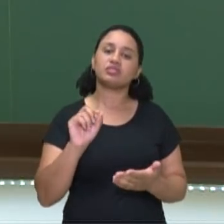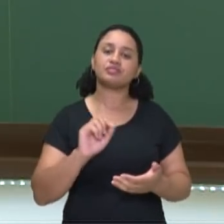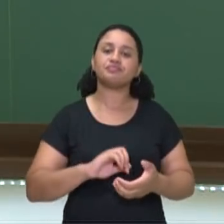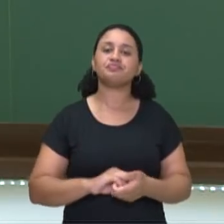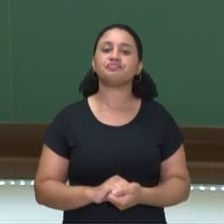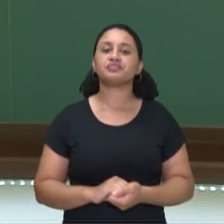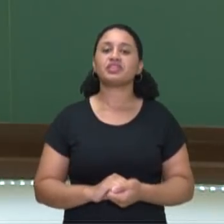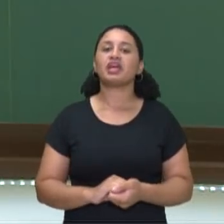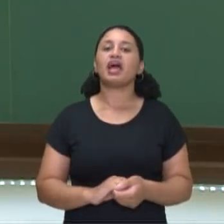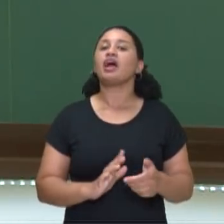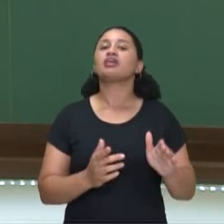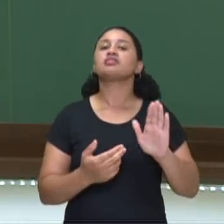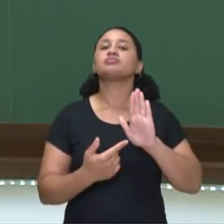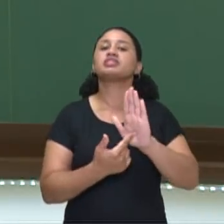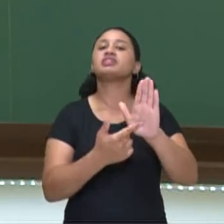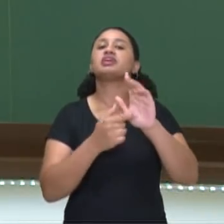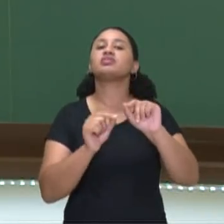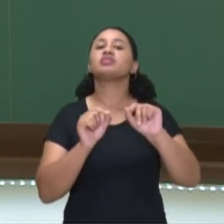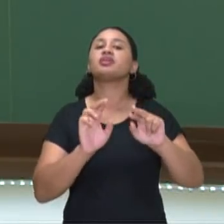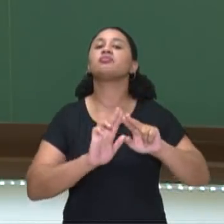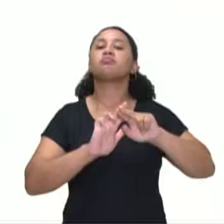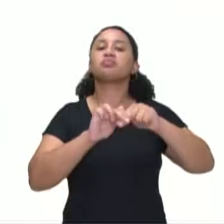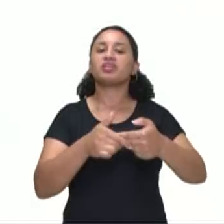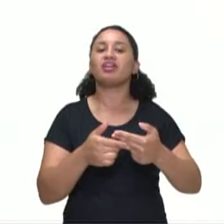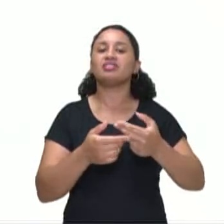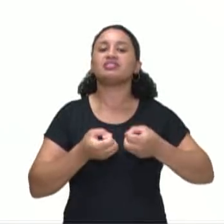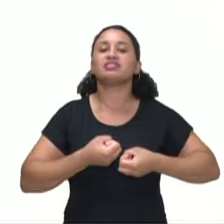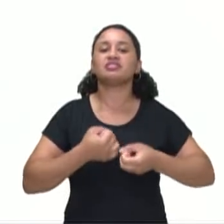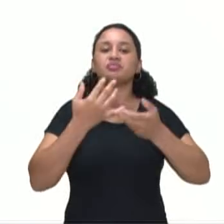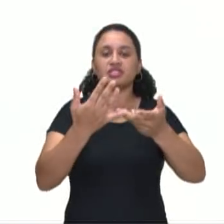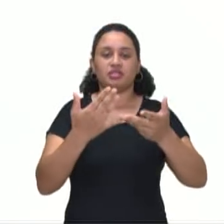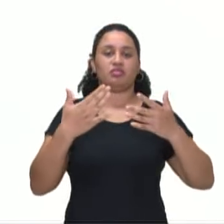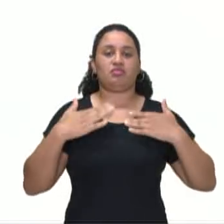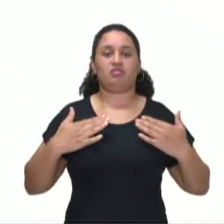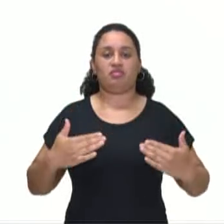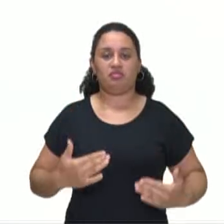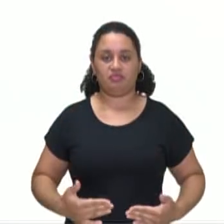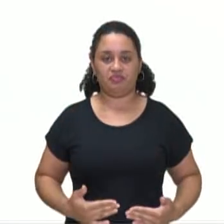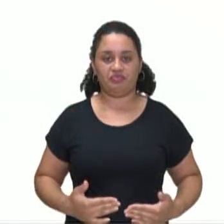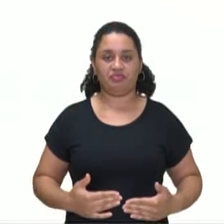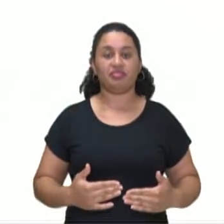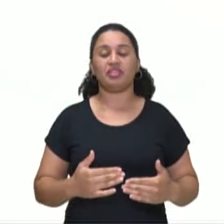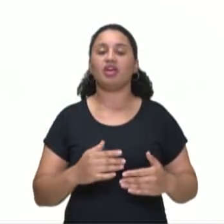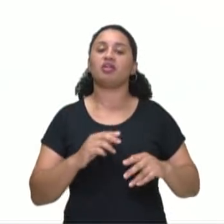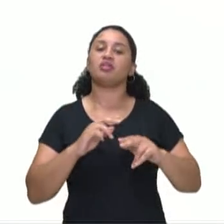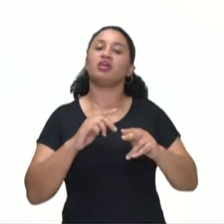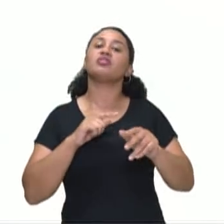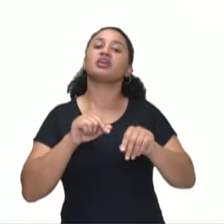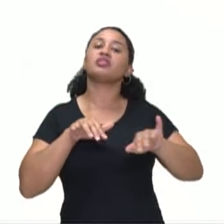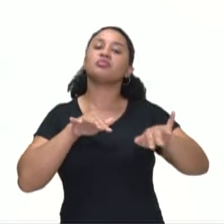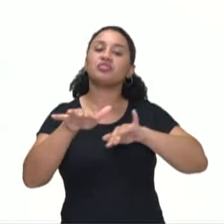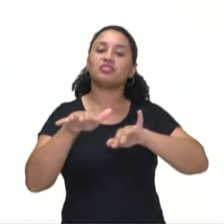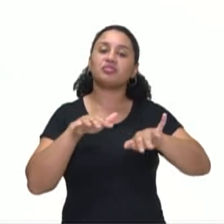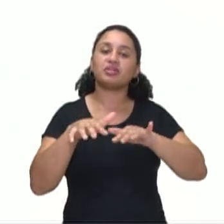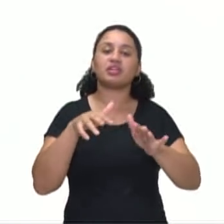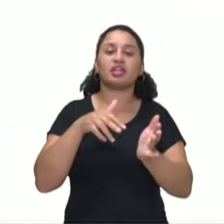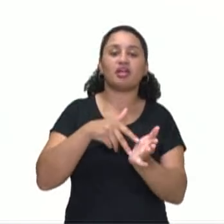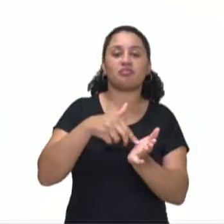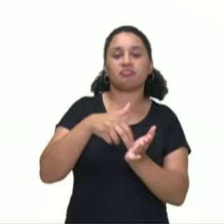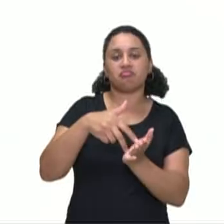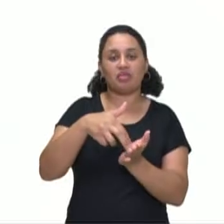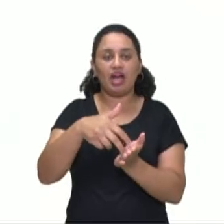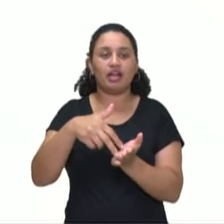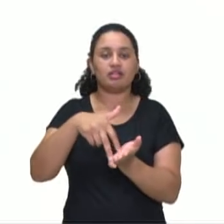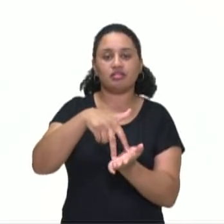representado pela expressão da corporeidade. Por exemplo, movimentar os braços e pernas